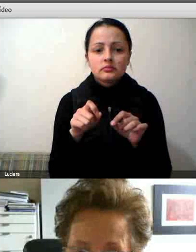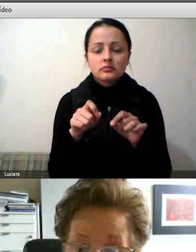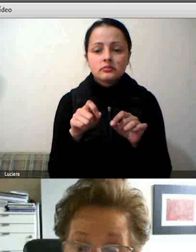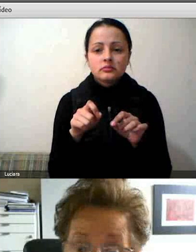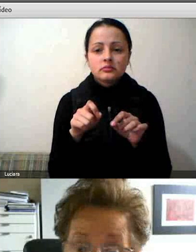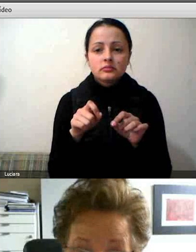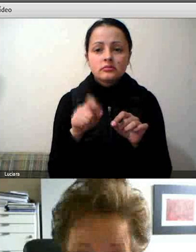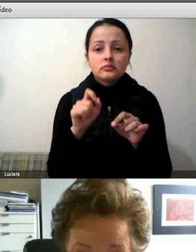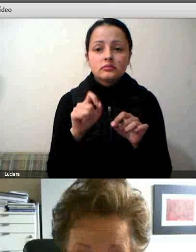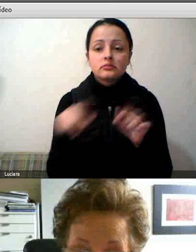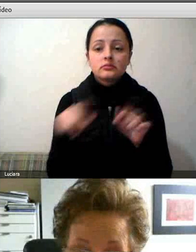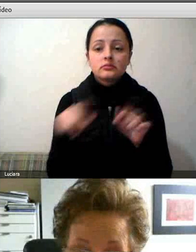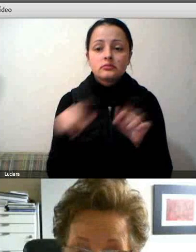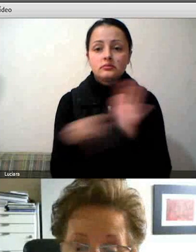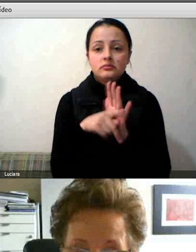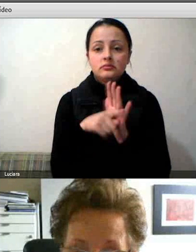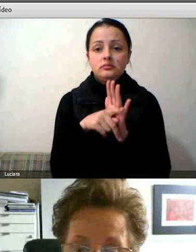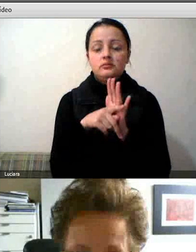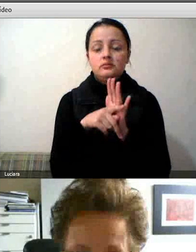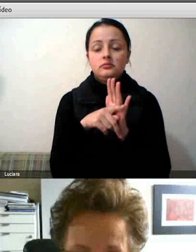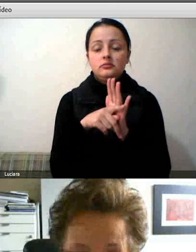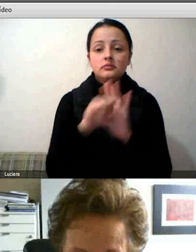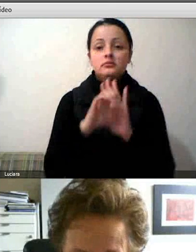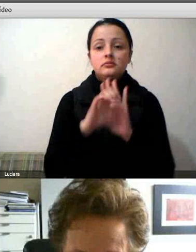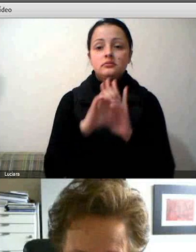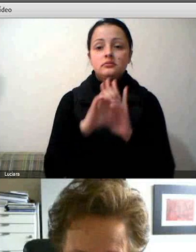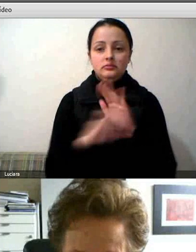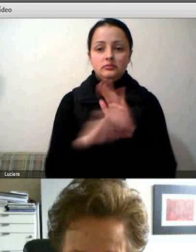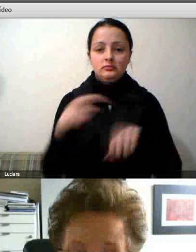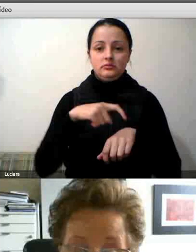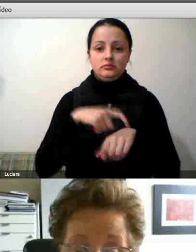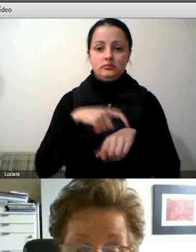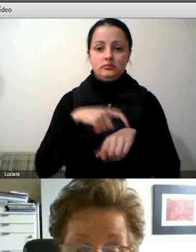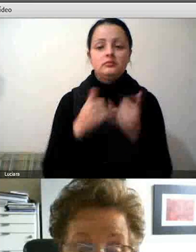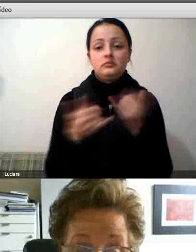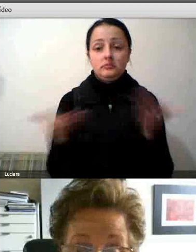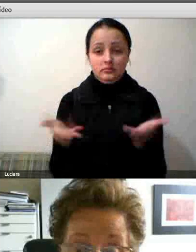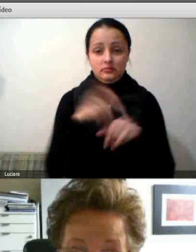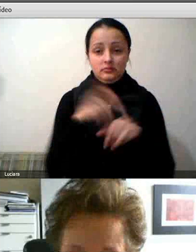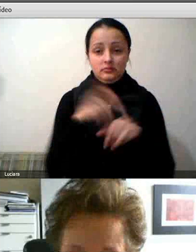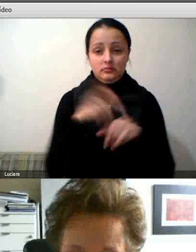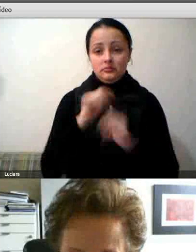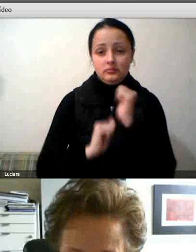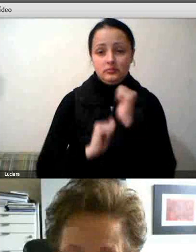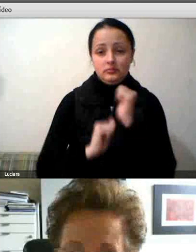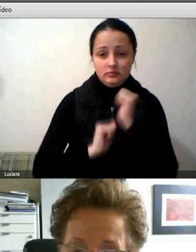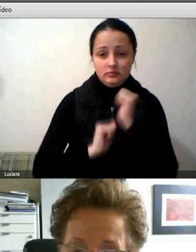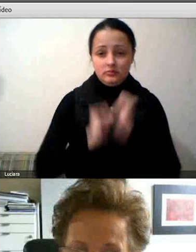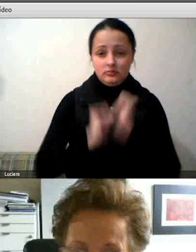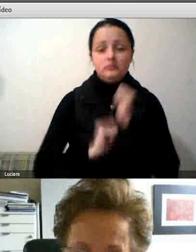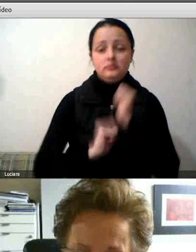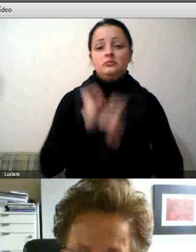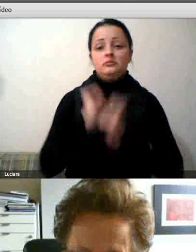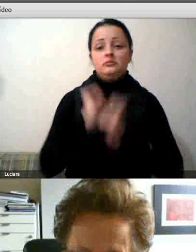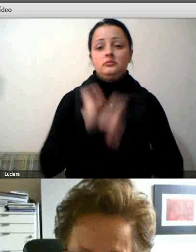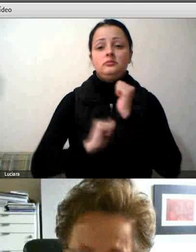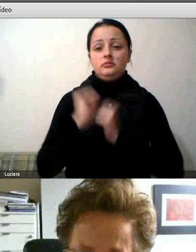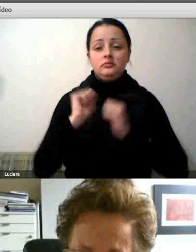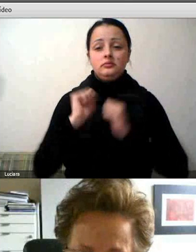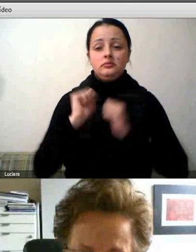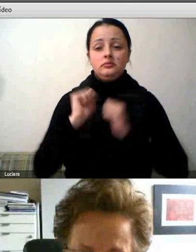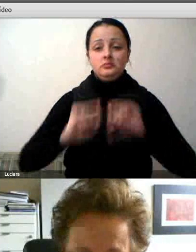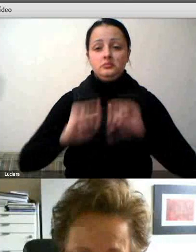sua programação que ajudam a criança a aprender? São as técnicas de ensino? Essa tem sido a ilusão